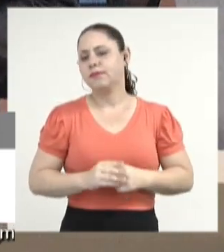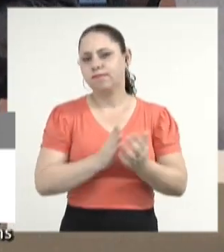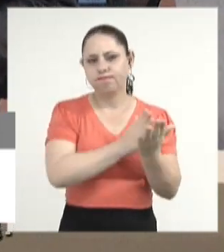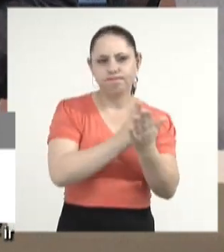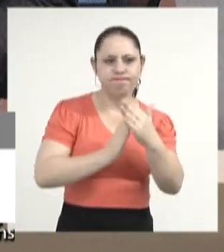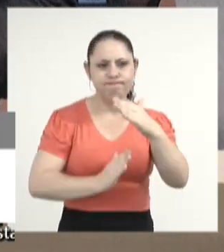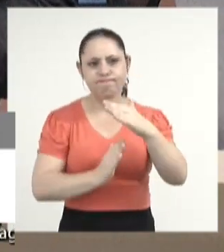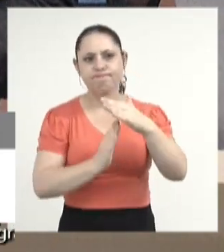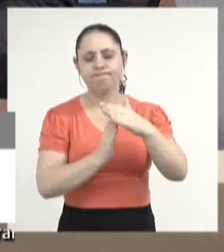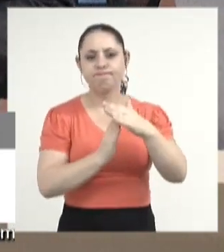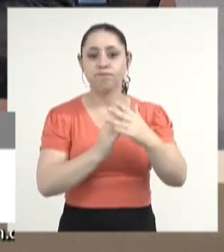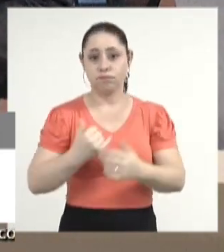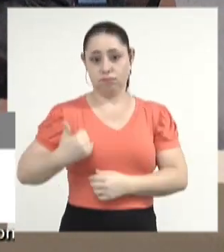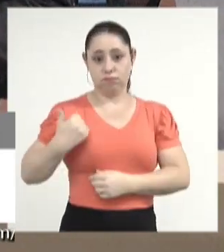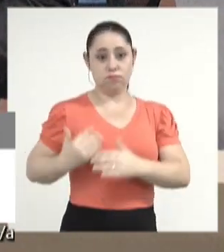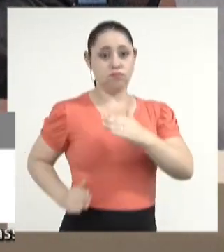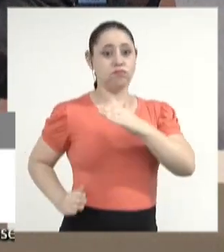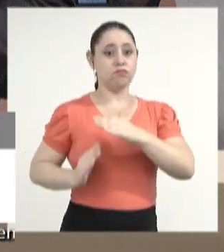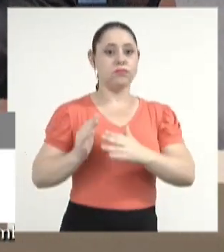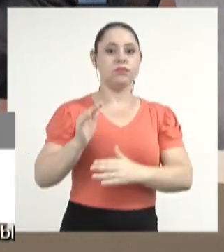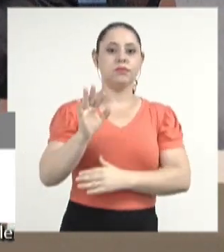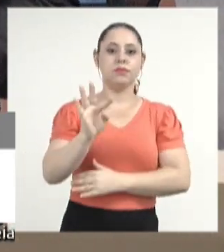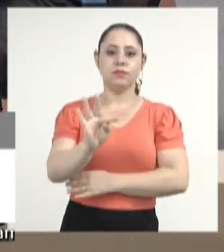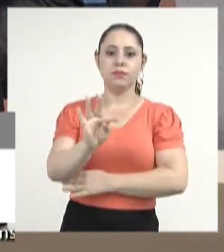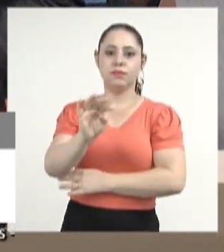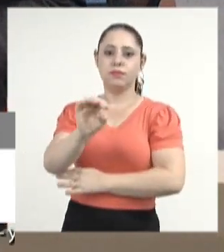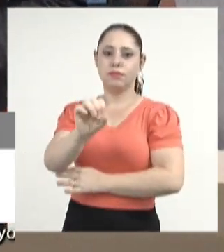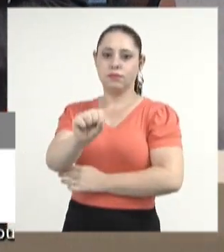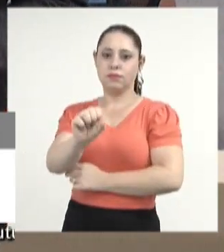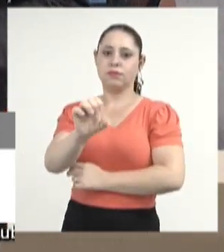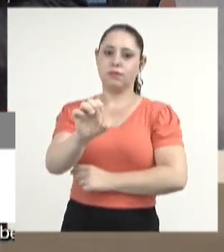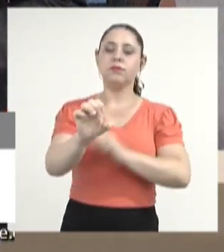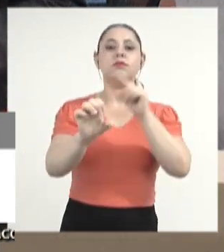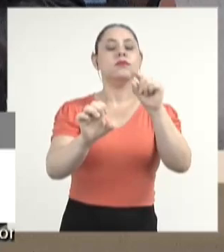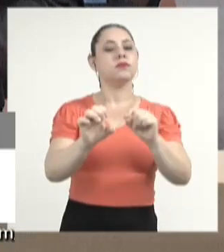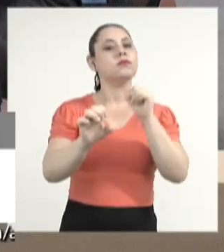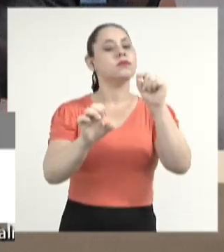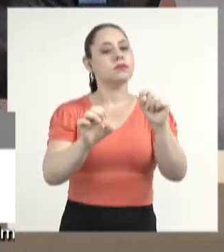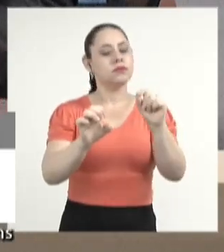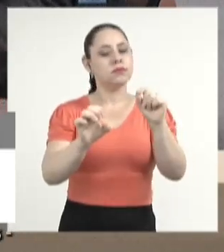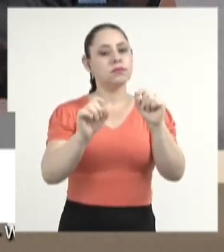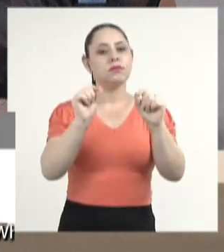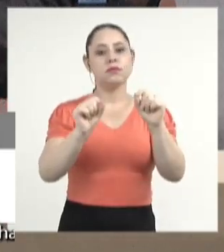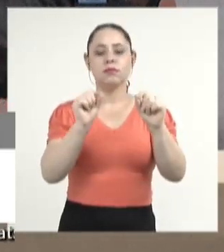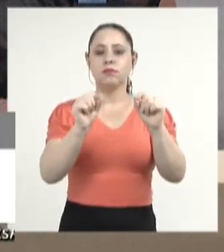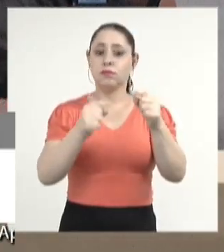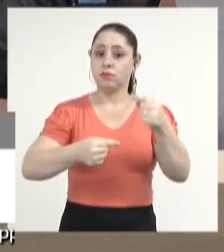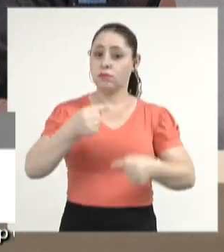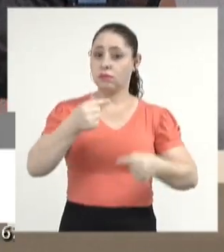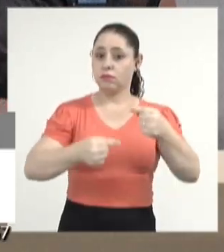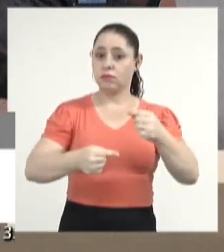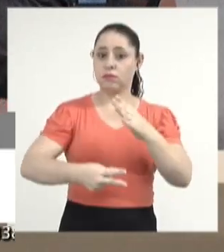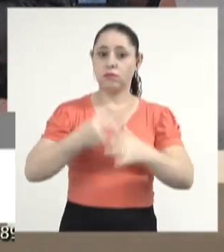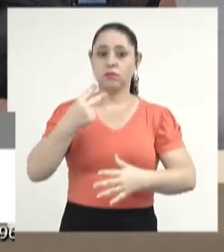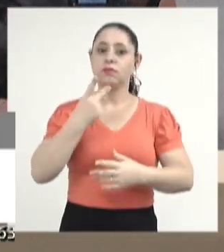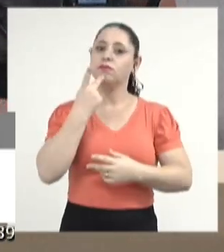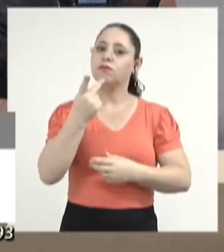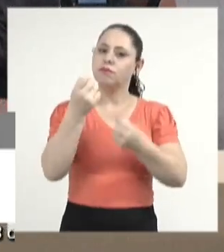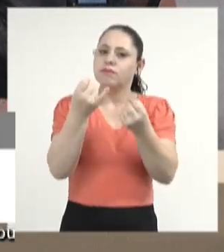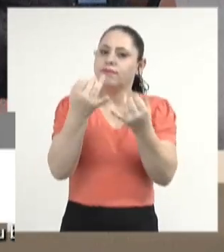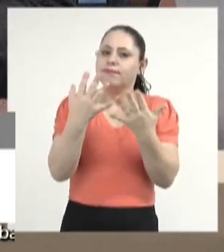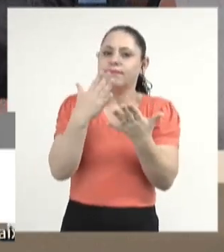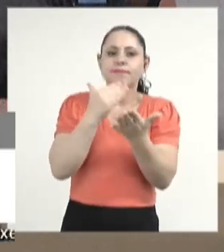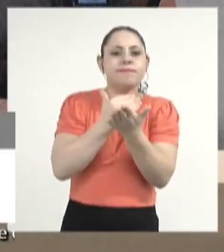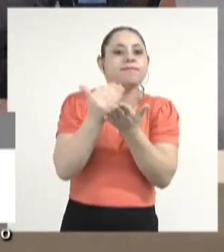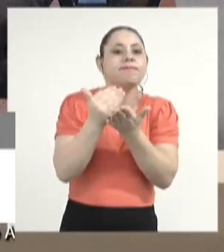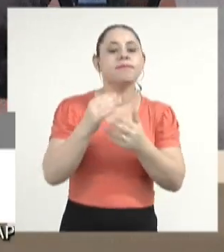idade máxima para indicação ao TSE. Pautada também para hoje em segunda discussão. Vamos falar sobre esse